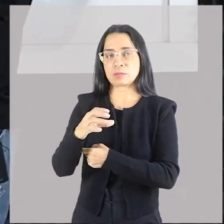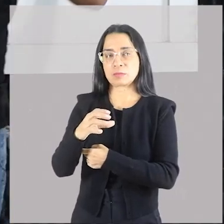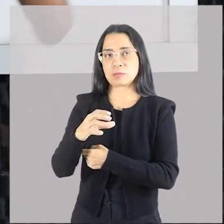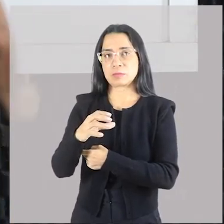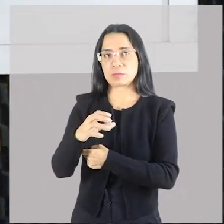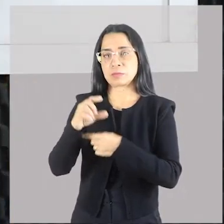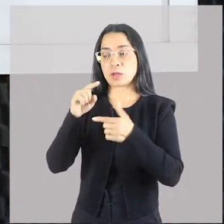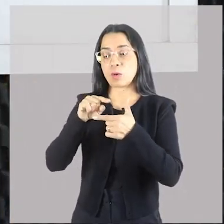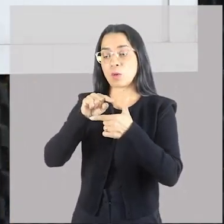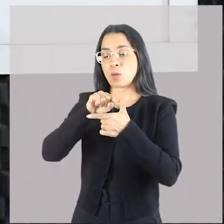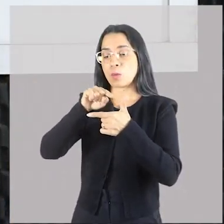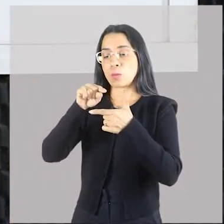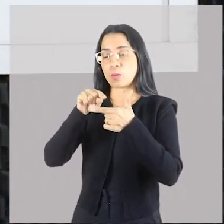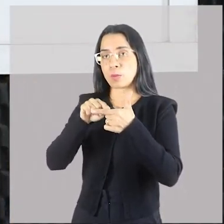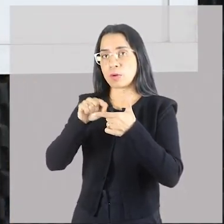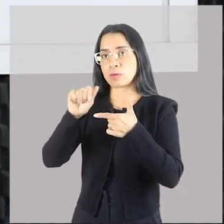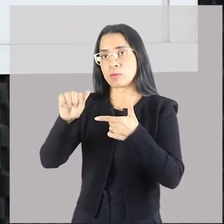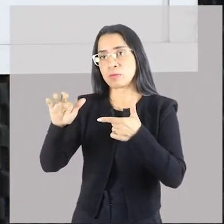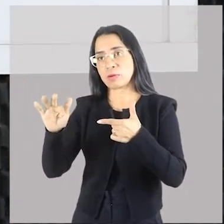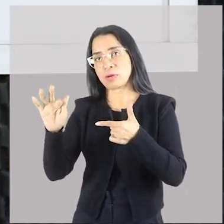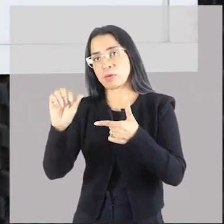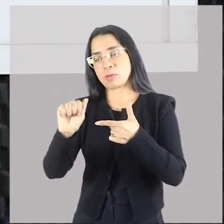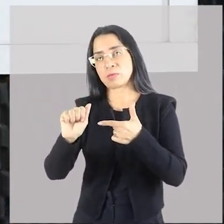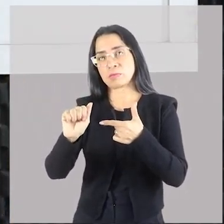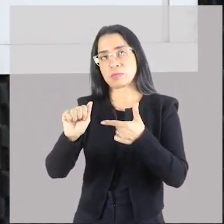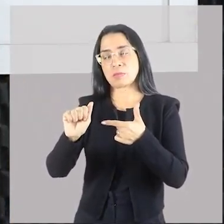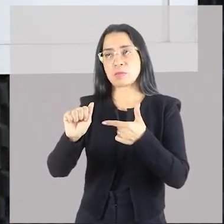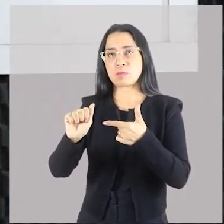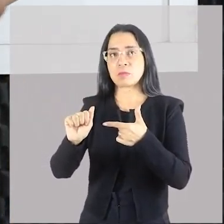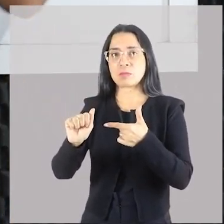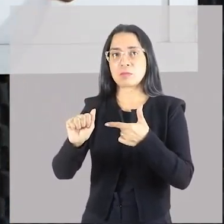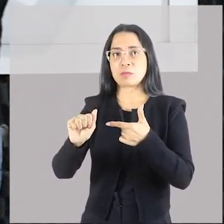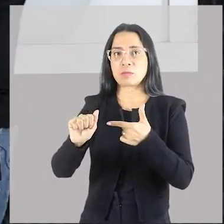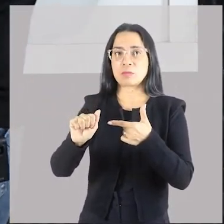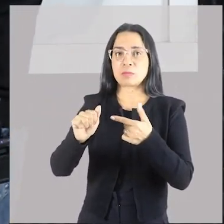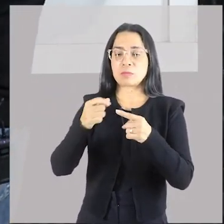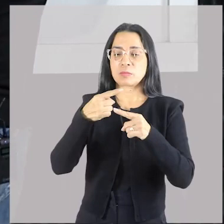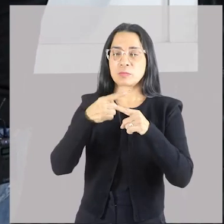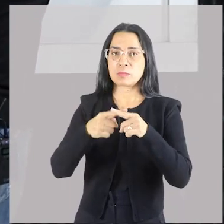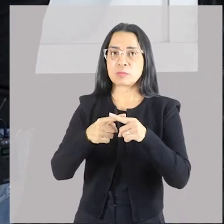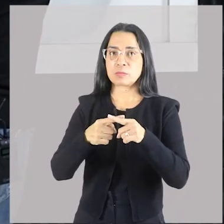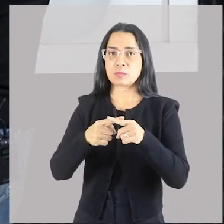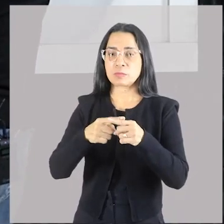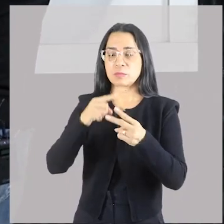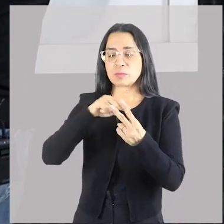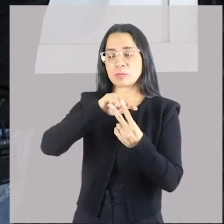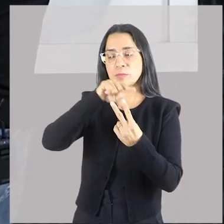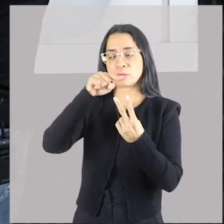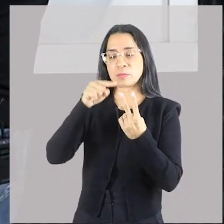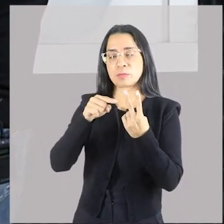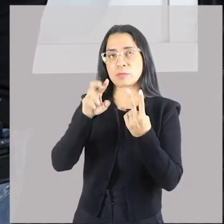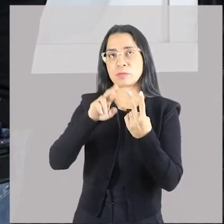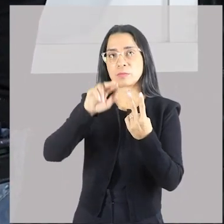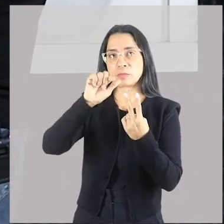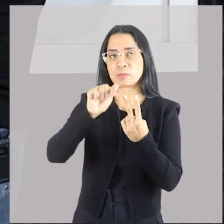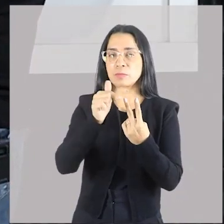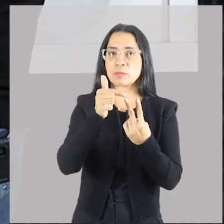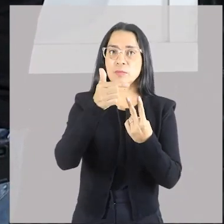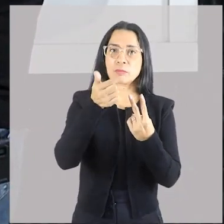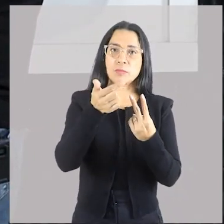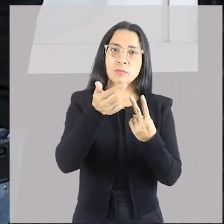tem, né? Uma informação que você tem, você dispõe, multiplicado por πr ao quadrado,